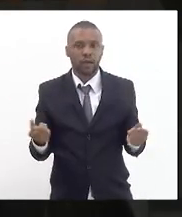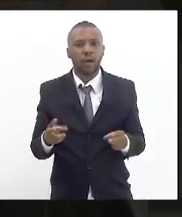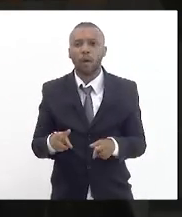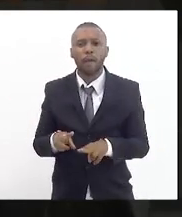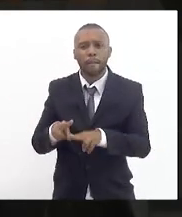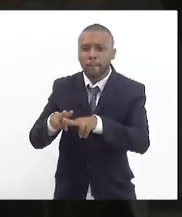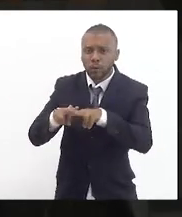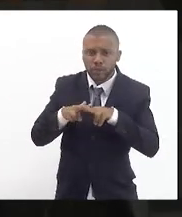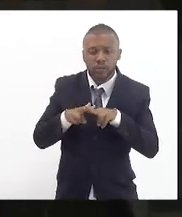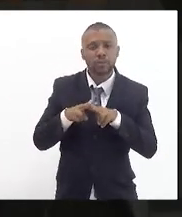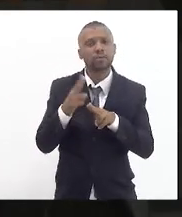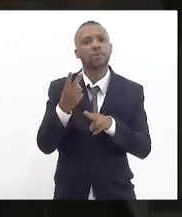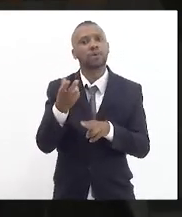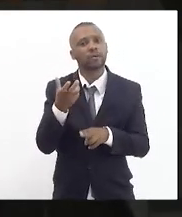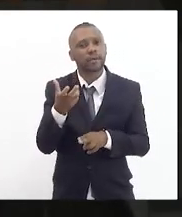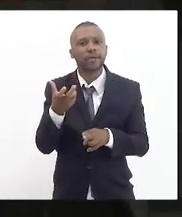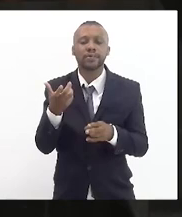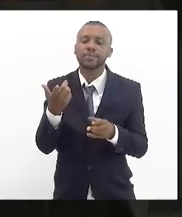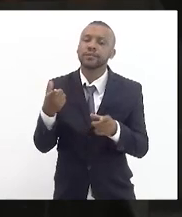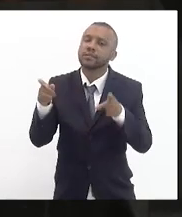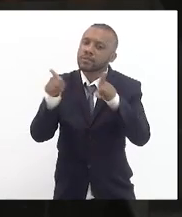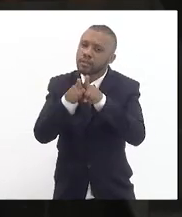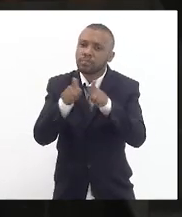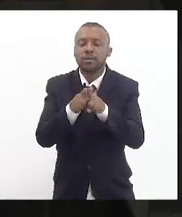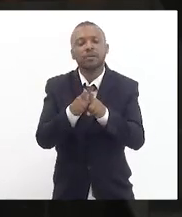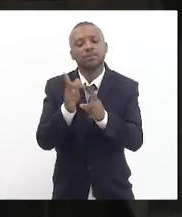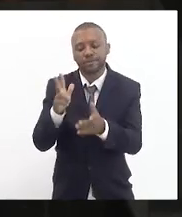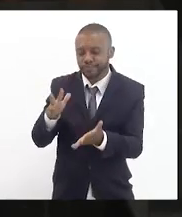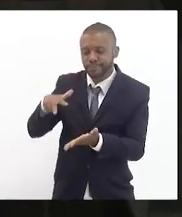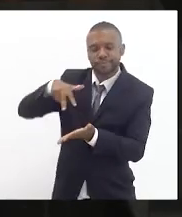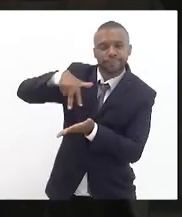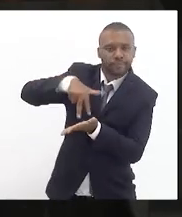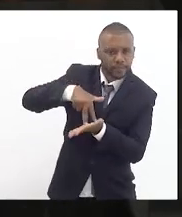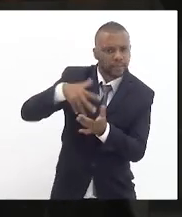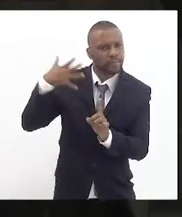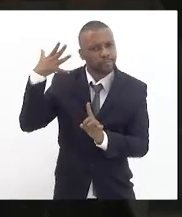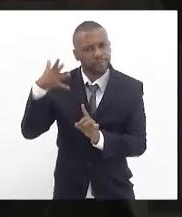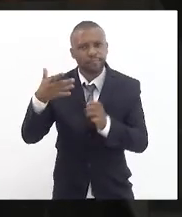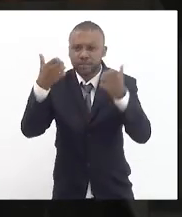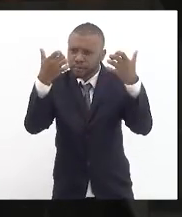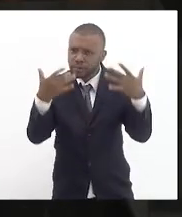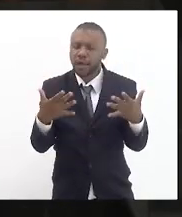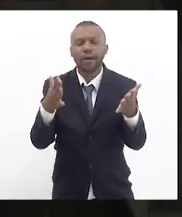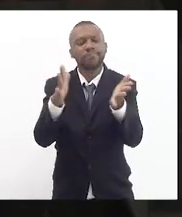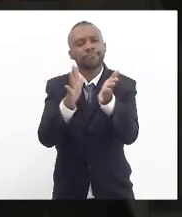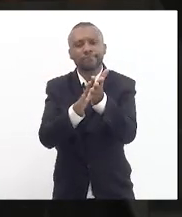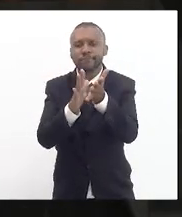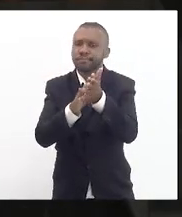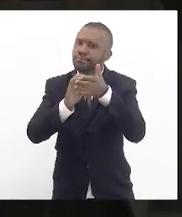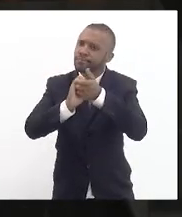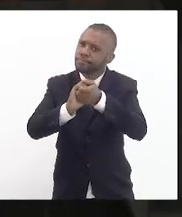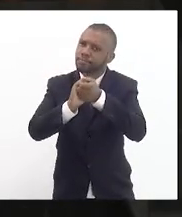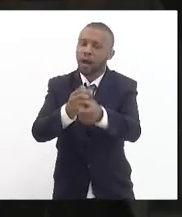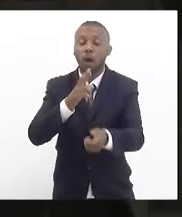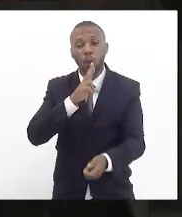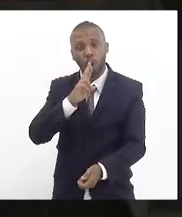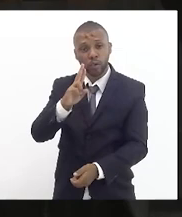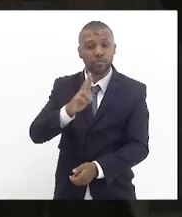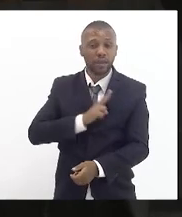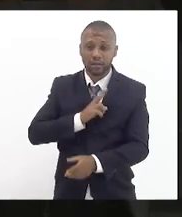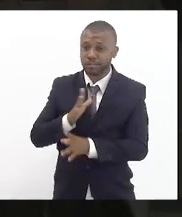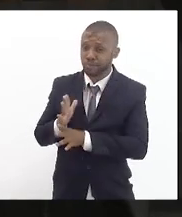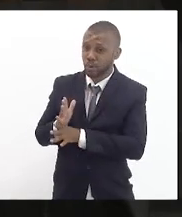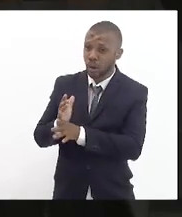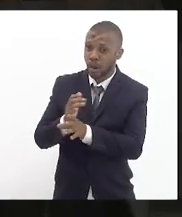fiz questão absoluta também Jing louvaram o resultado de hoje